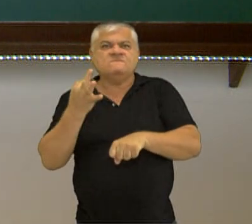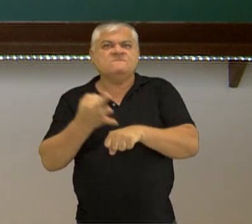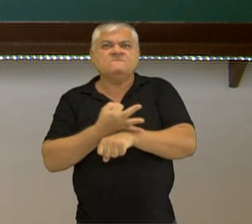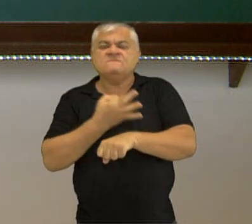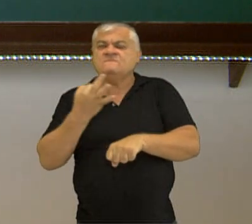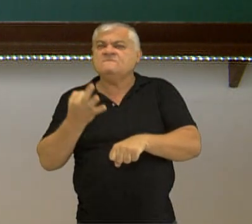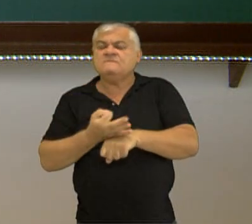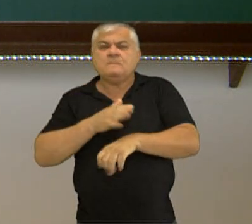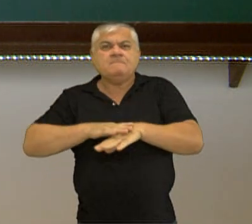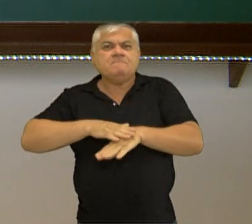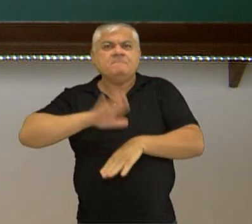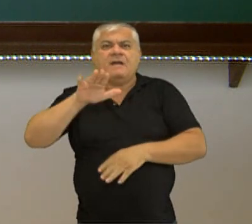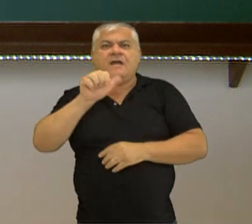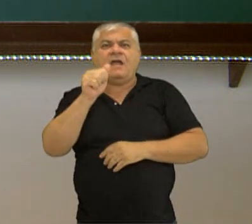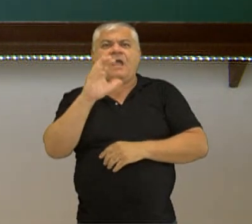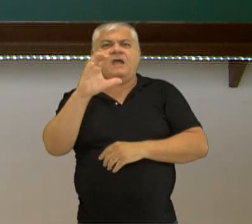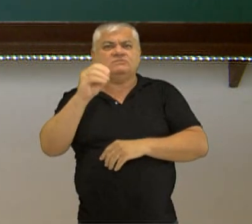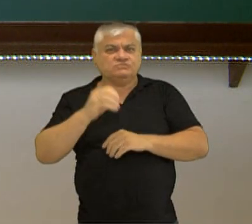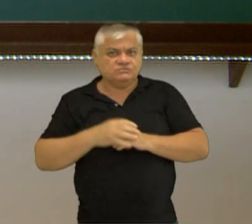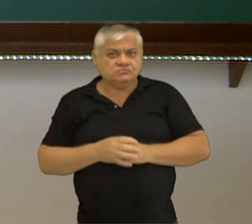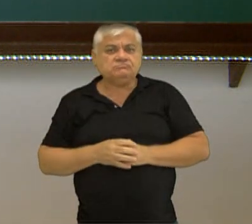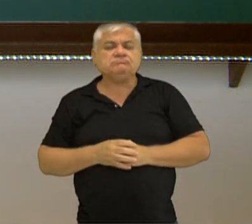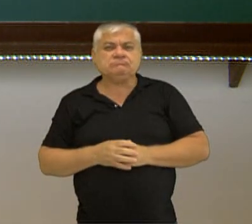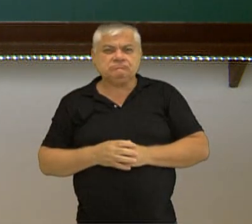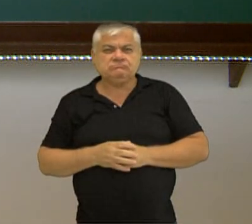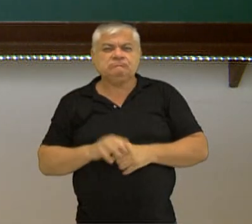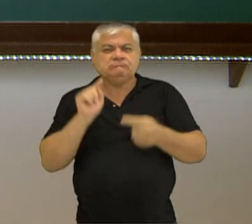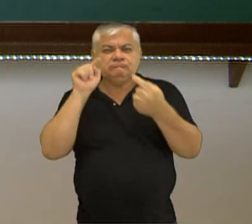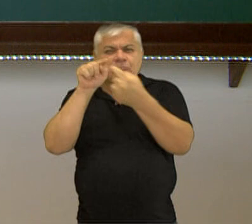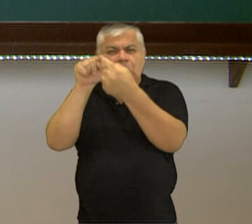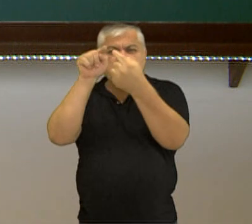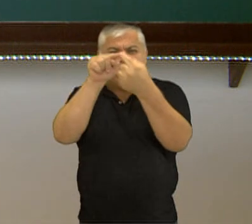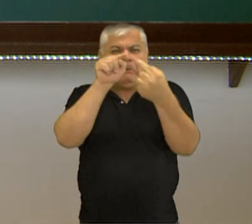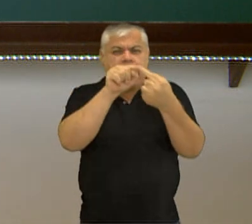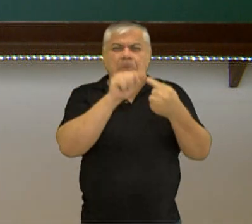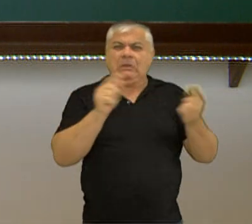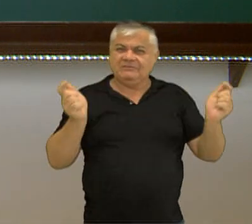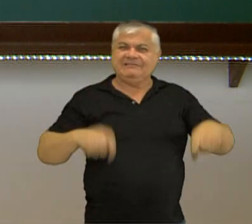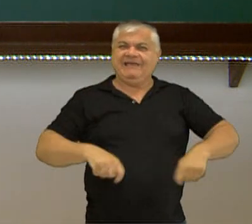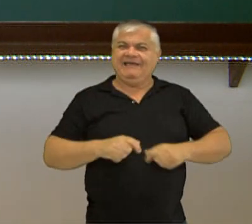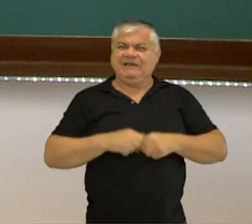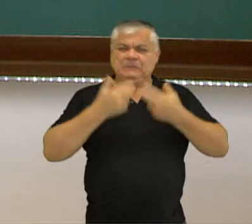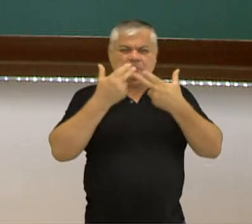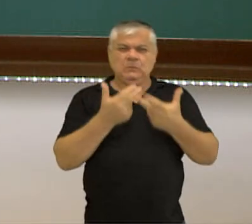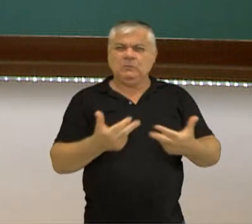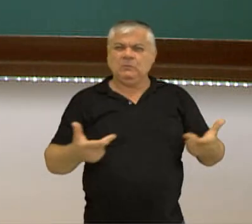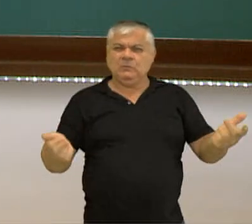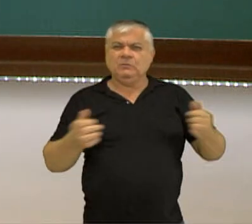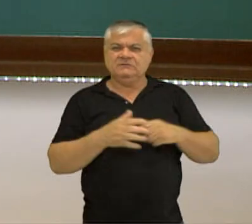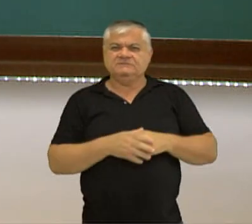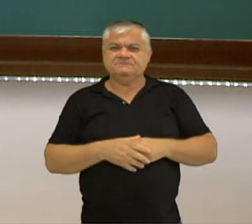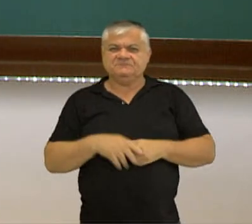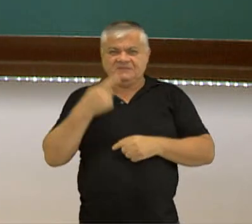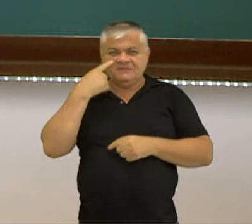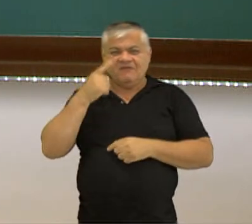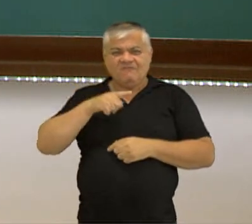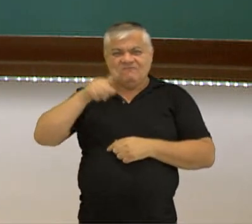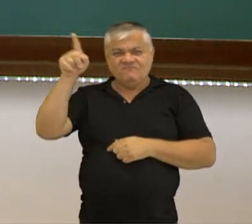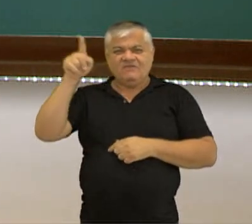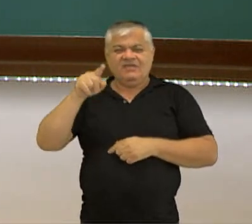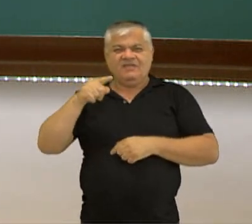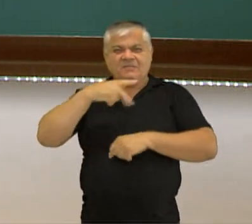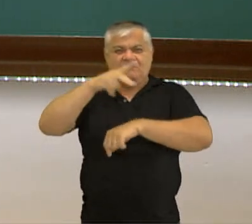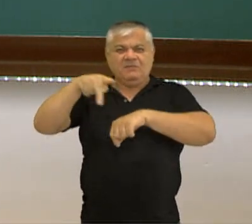aço. Ela serve para muita coisa. Quando a gente vê lá nos países desenvolvidos, aqueles